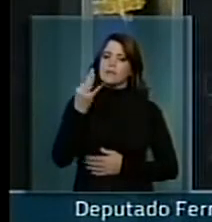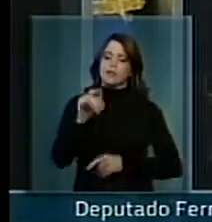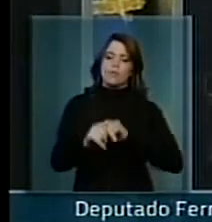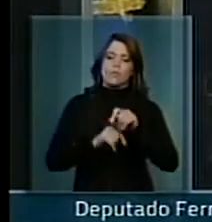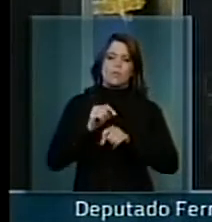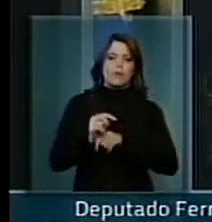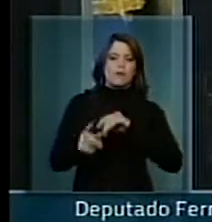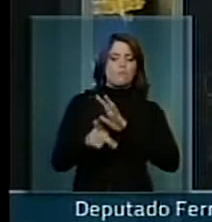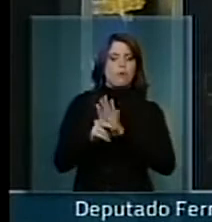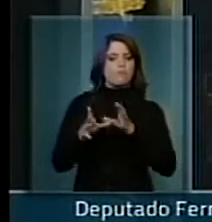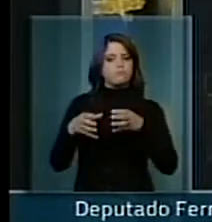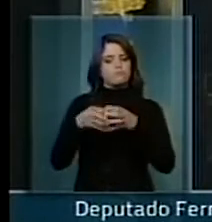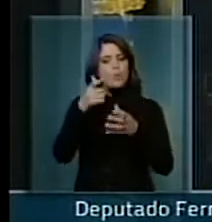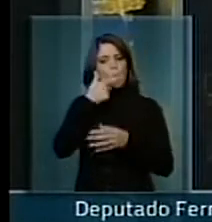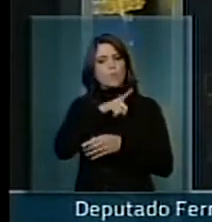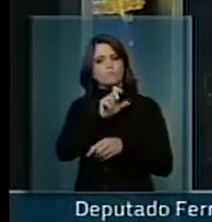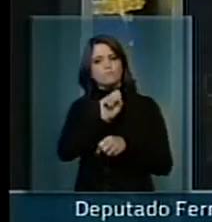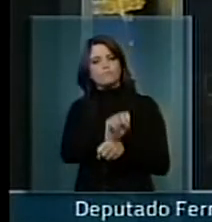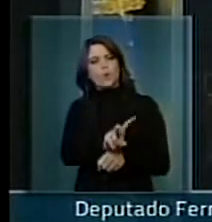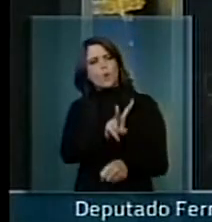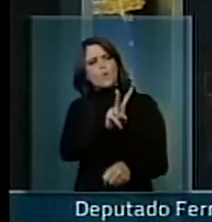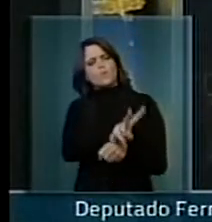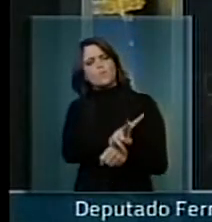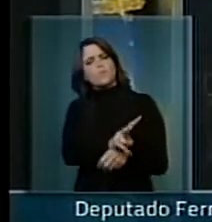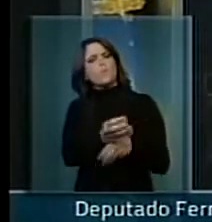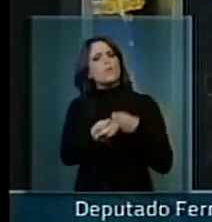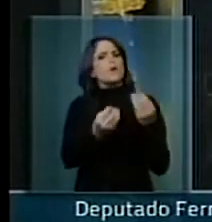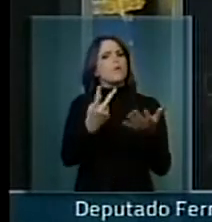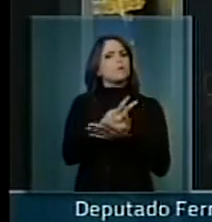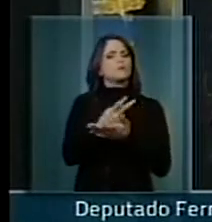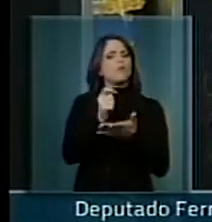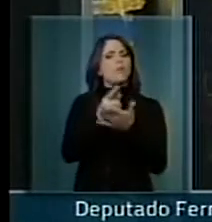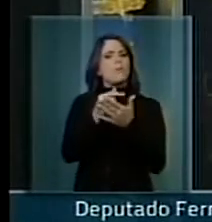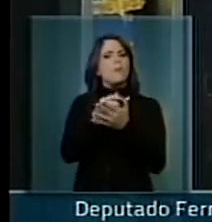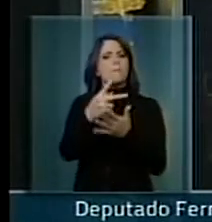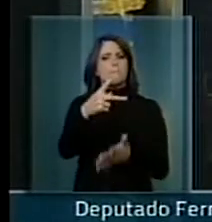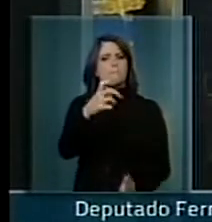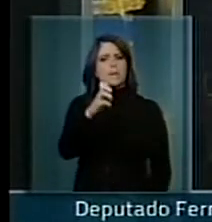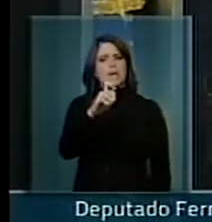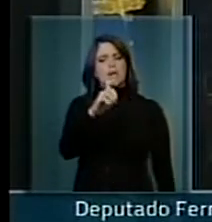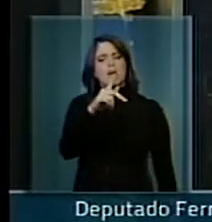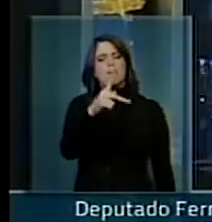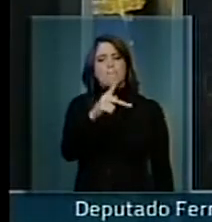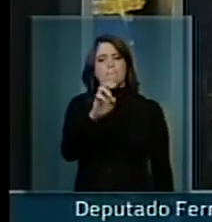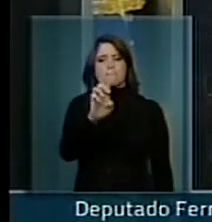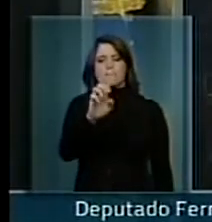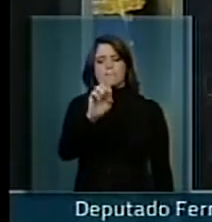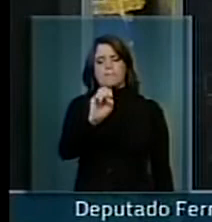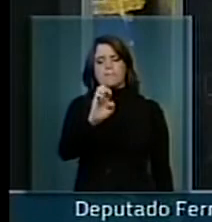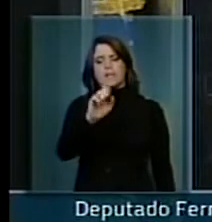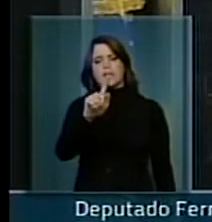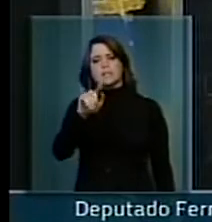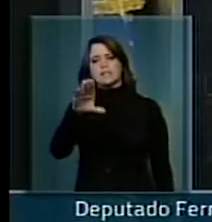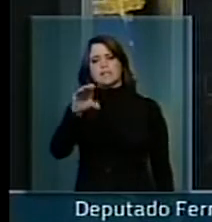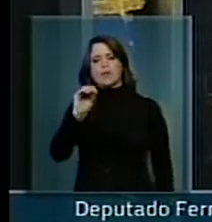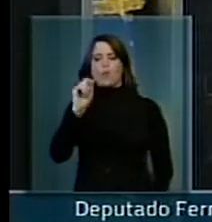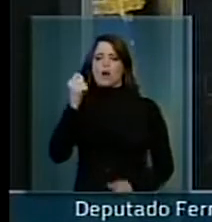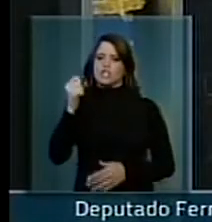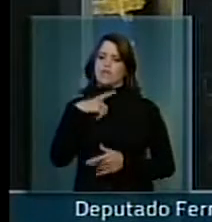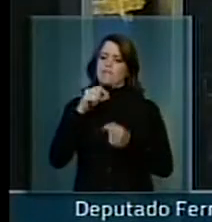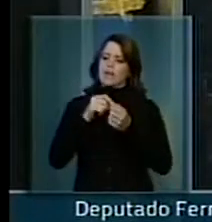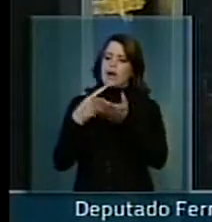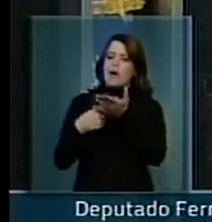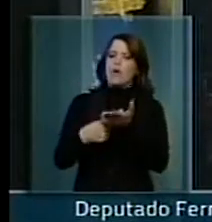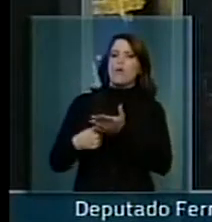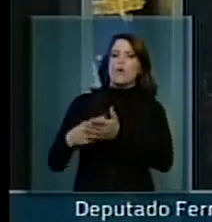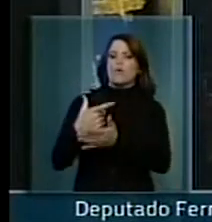ao controle das importações de pêssego da Argentina. Foi feito um acordo em 2008 de que